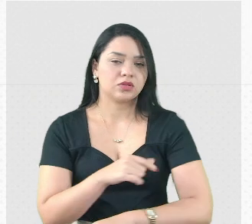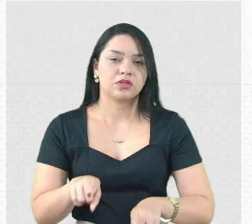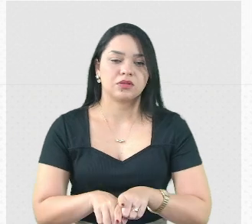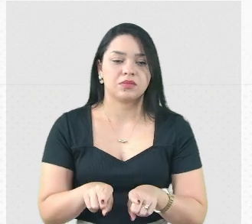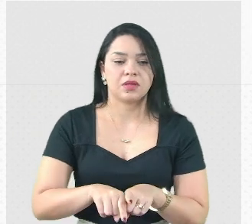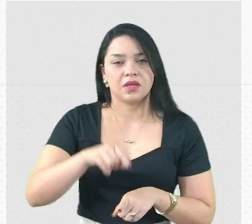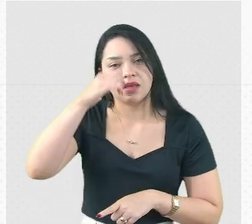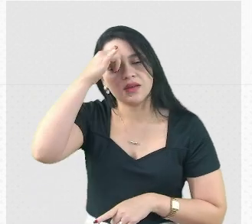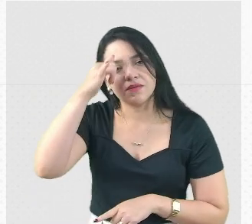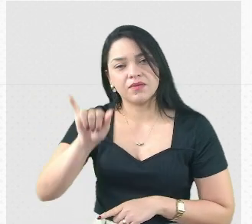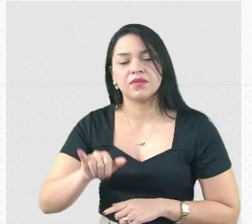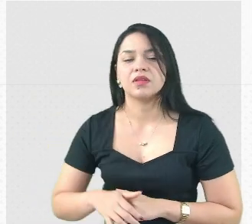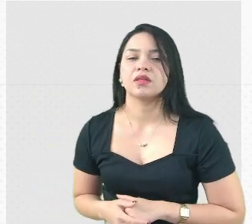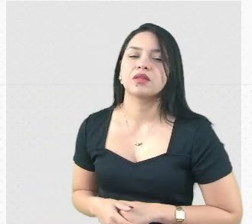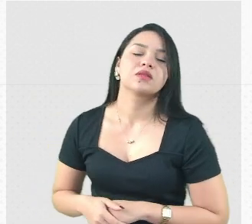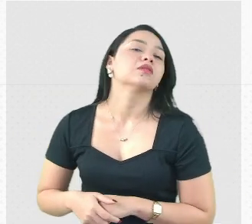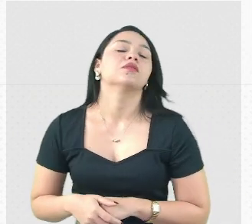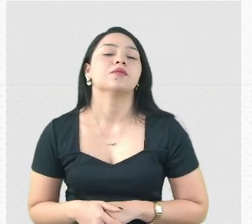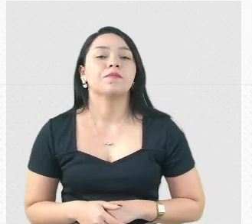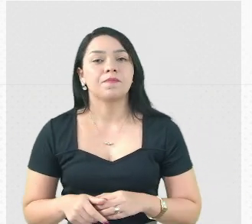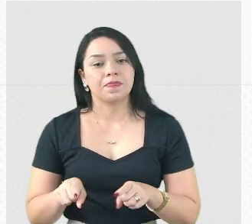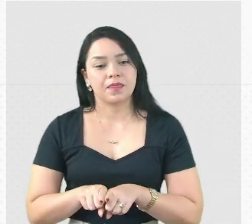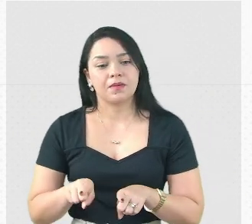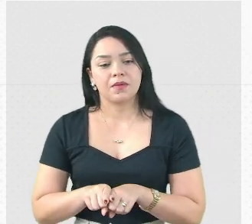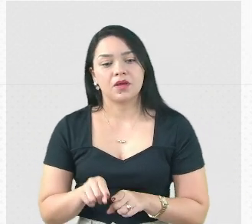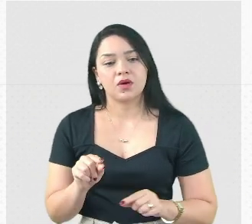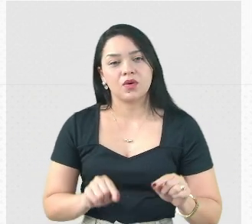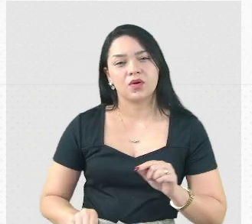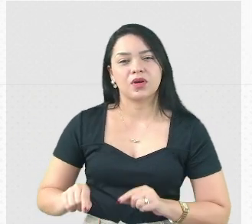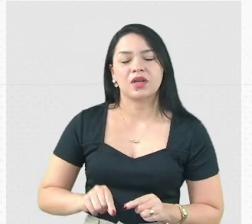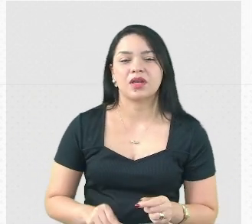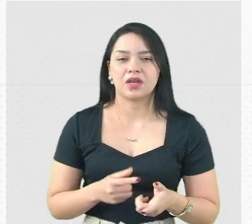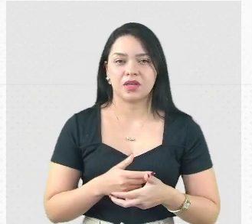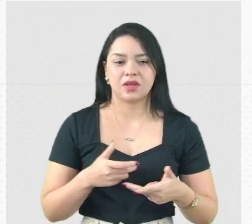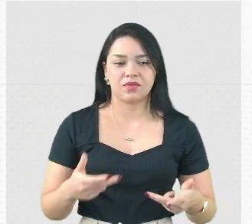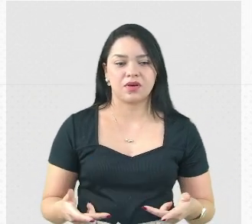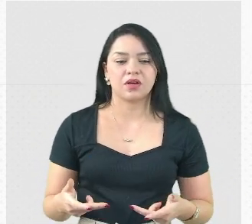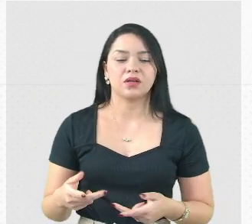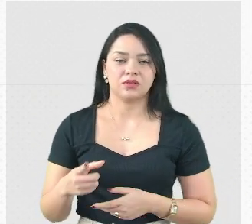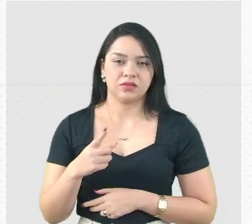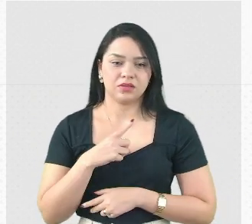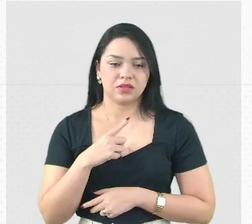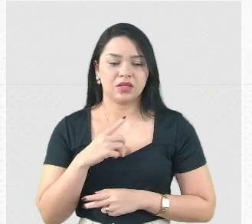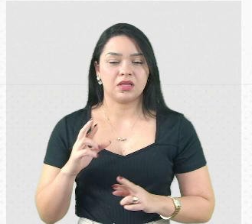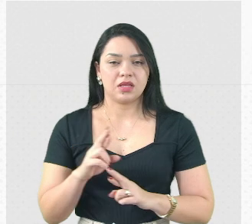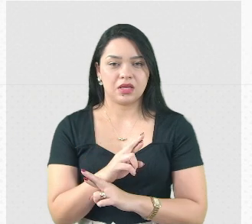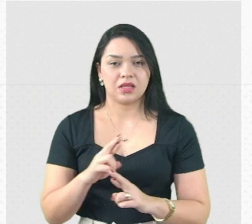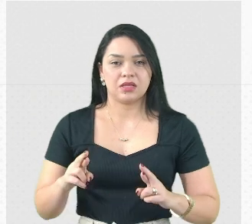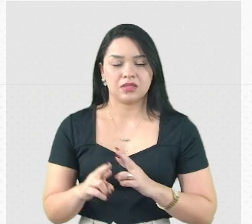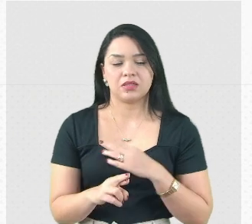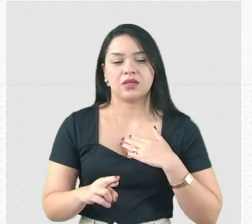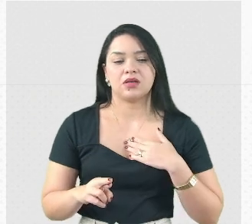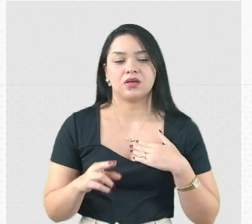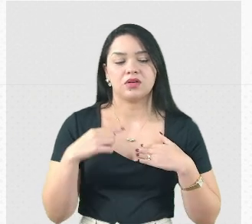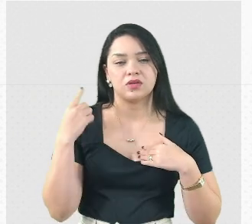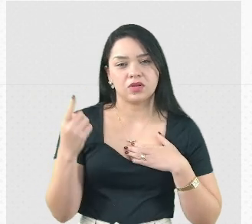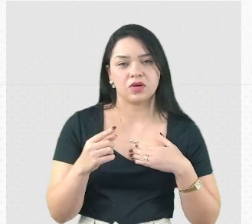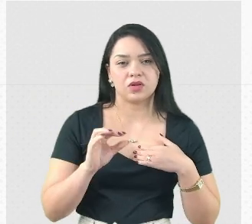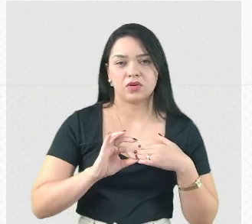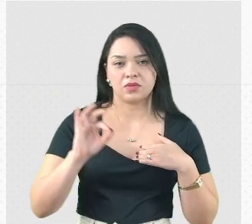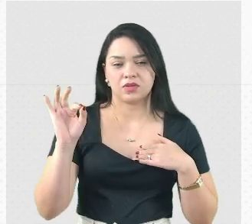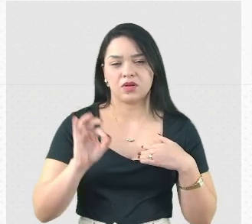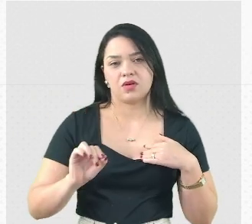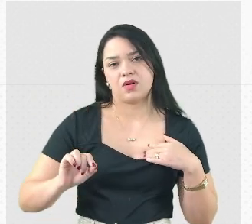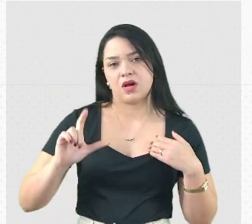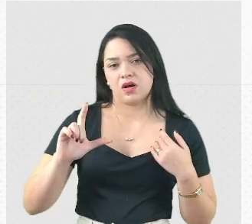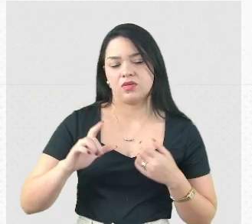evita a obesidade. A obesidade, ela agrava, ela traz uma série de complicações em relação ao indivíduo quando estamos com percentual